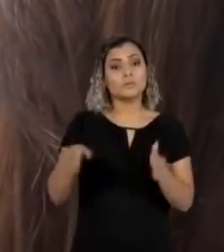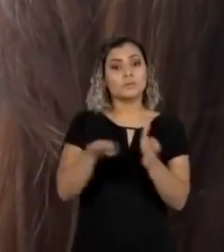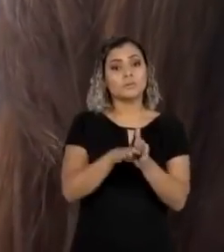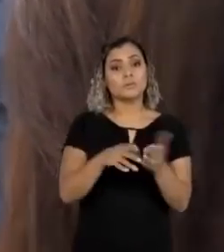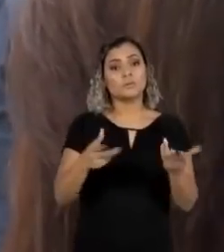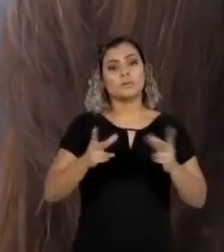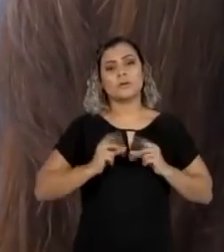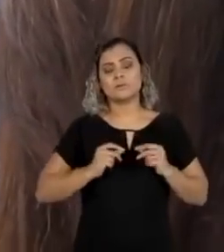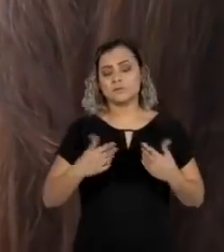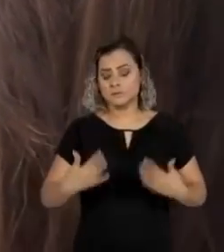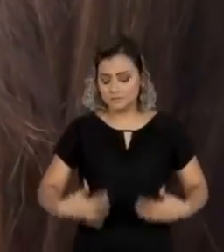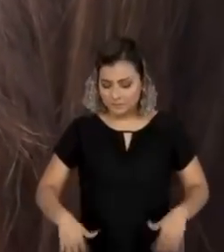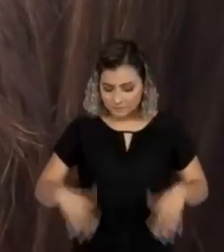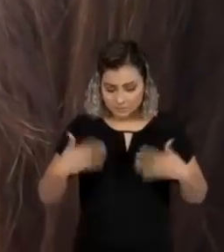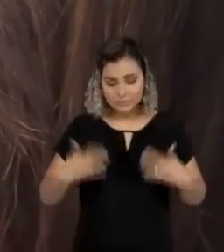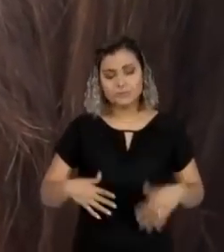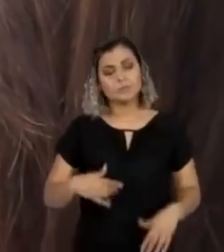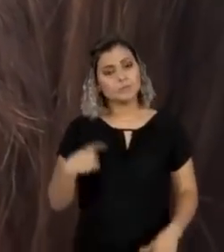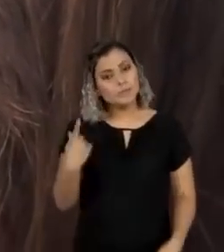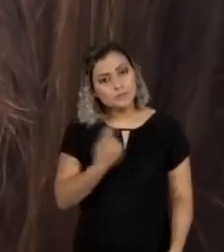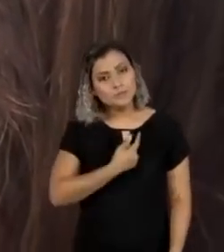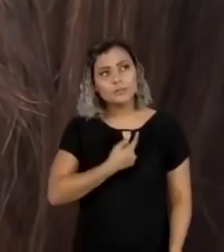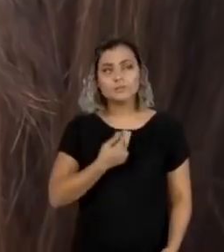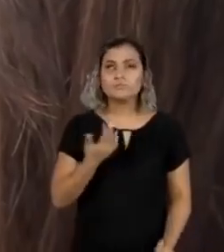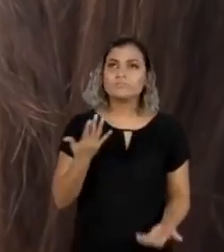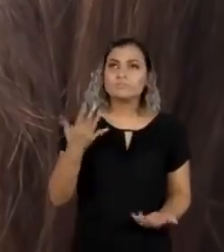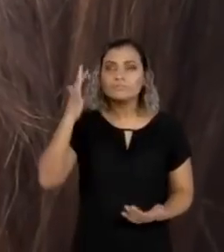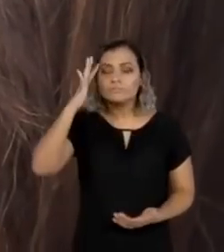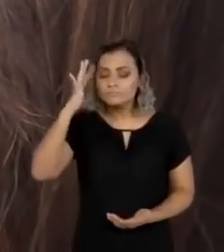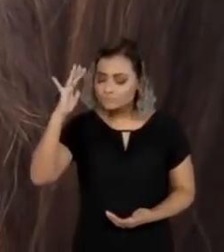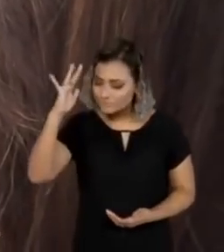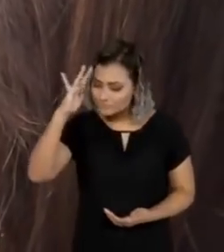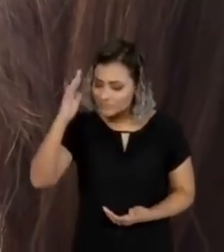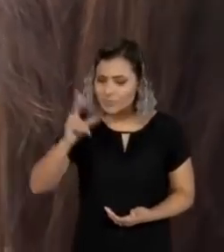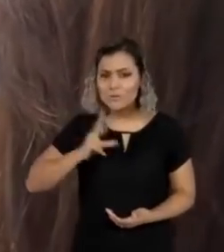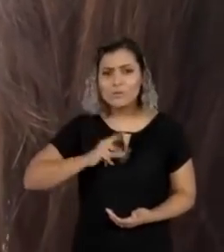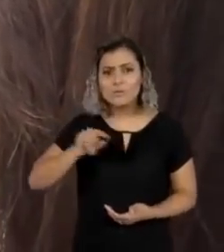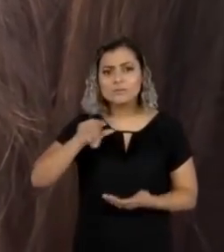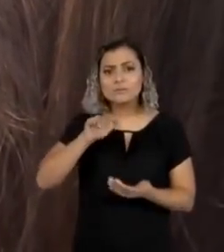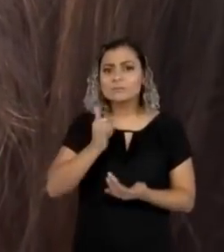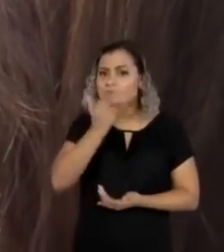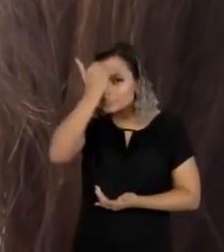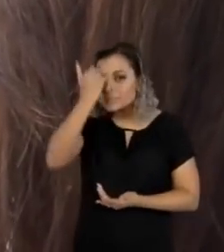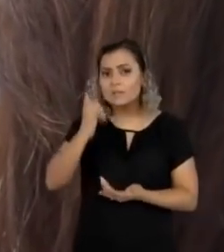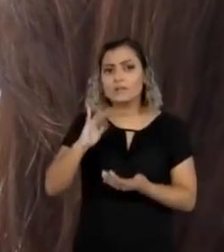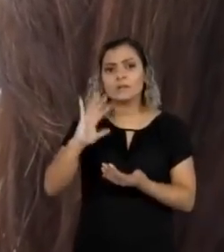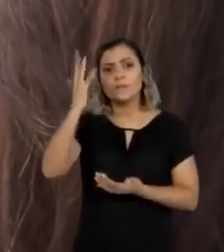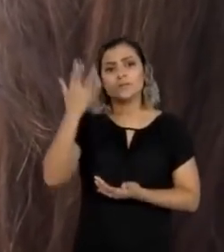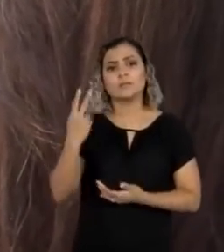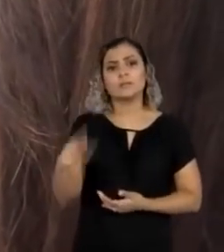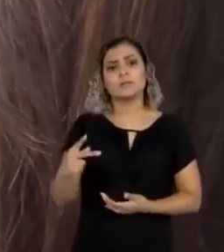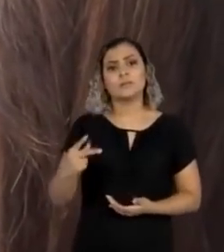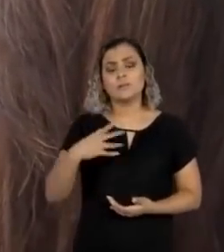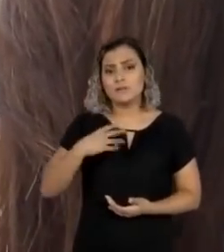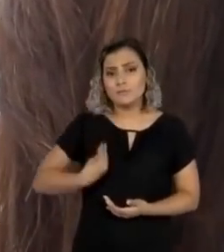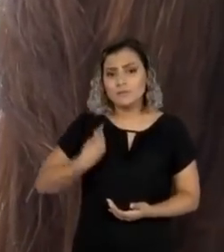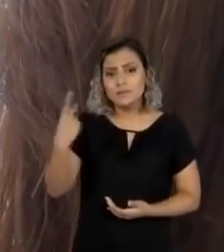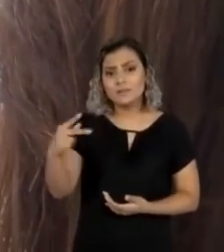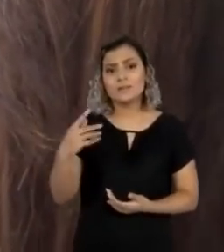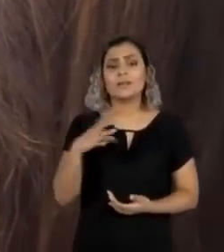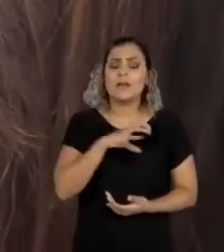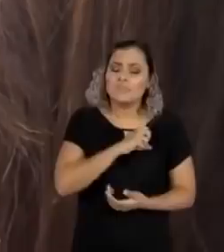tem que rever muitos conceitos nossos, assim, com esse tipo de fatalidade mexe muito com a gente, especialmente com o Gugu, que era